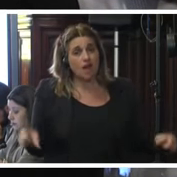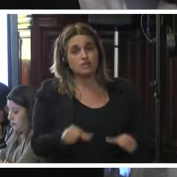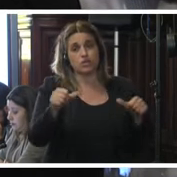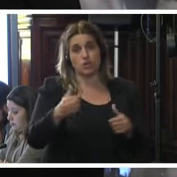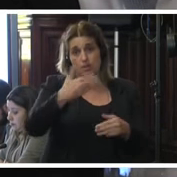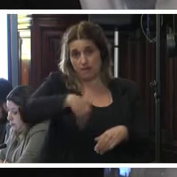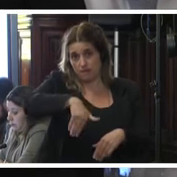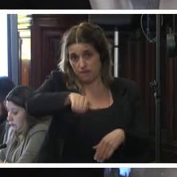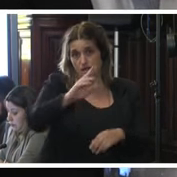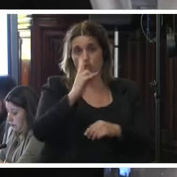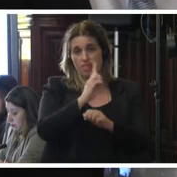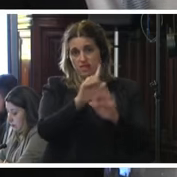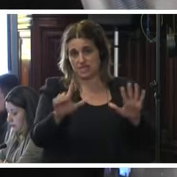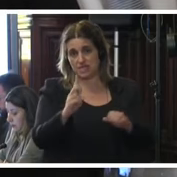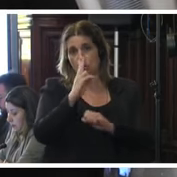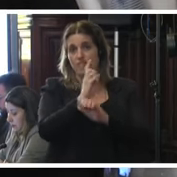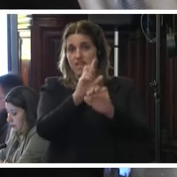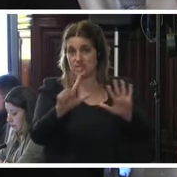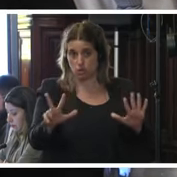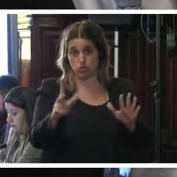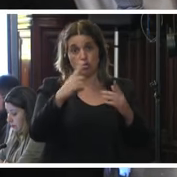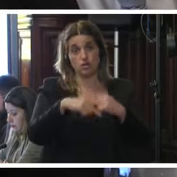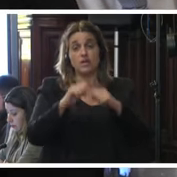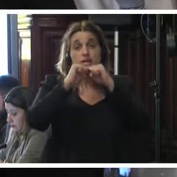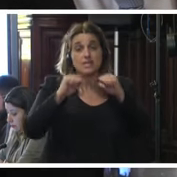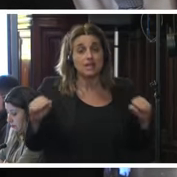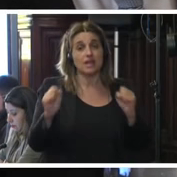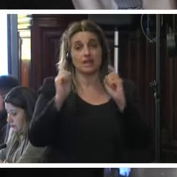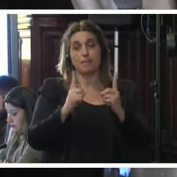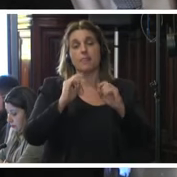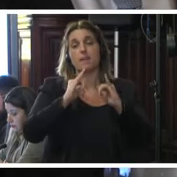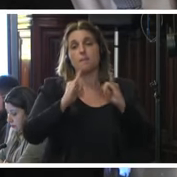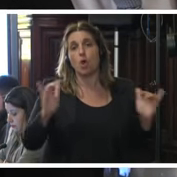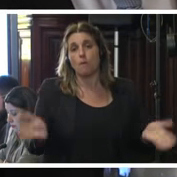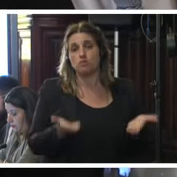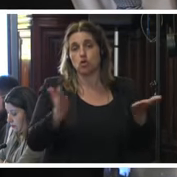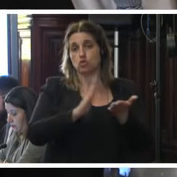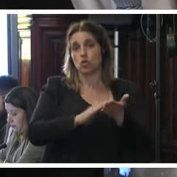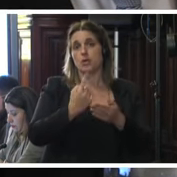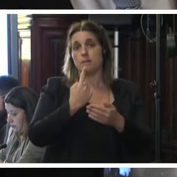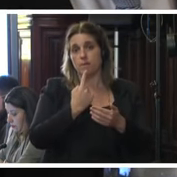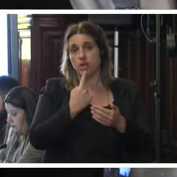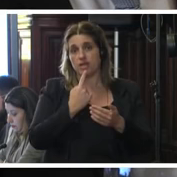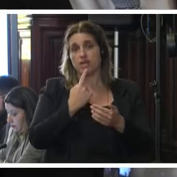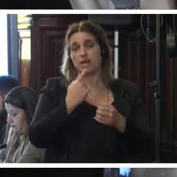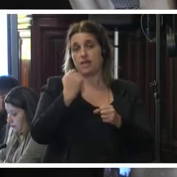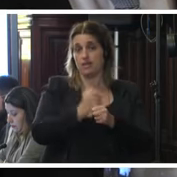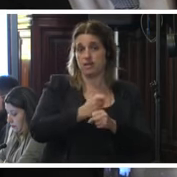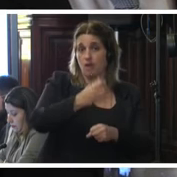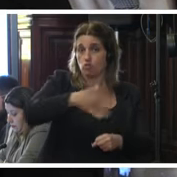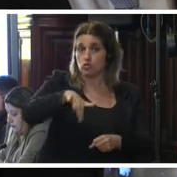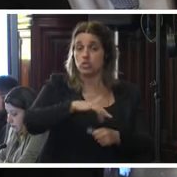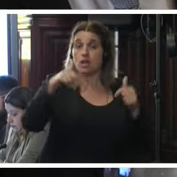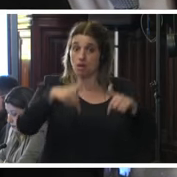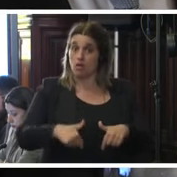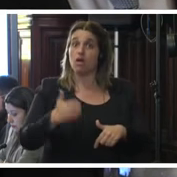e 2018. A Secretaria de Promoção de Políticas de Igualdade Racial conta hoje com um acordo